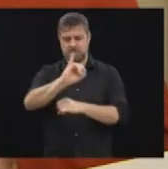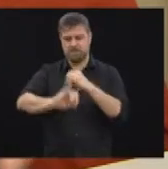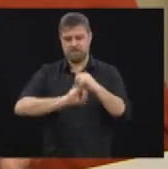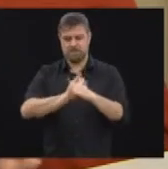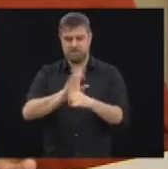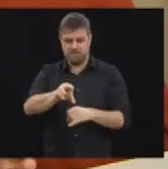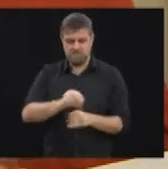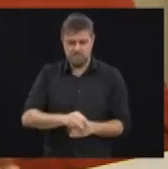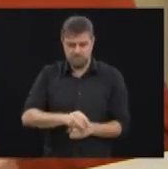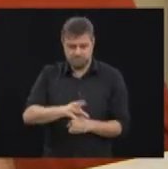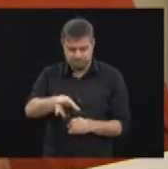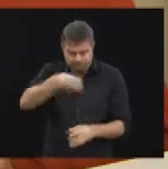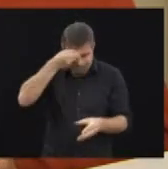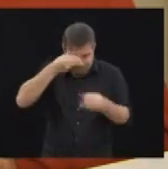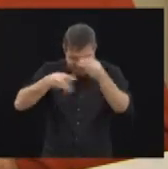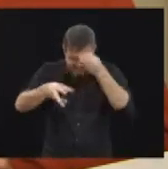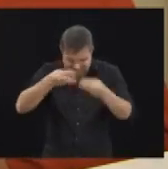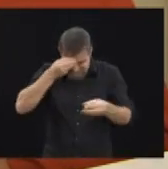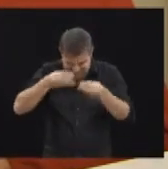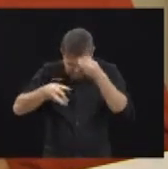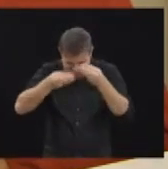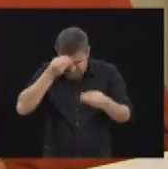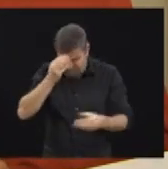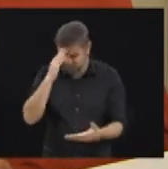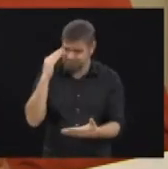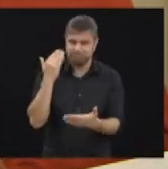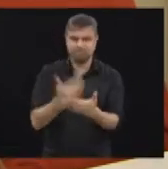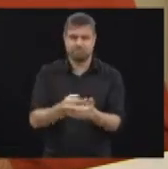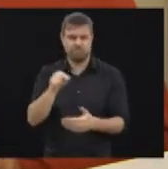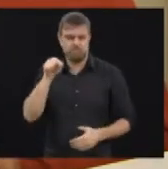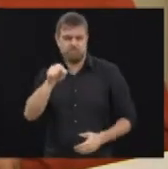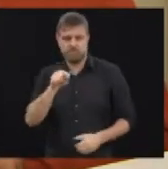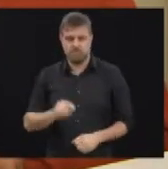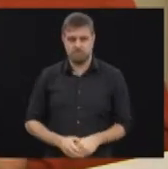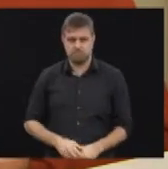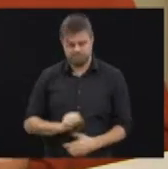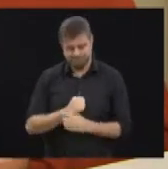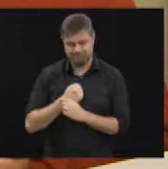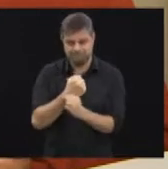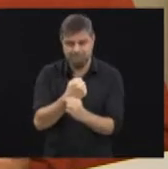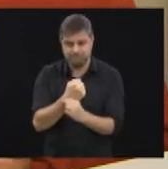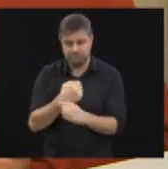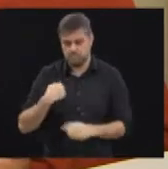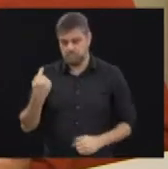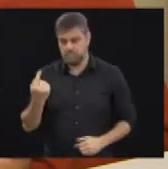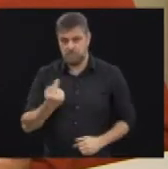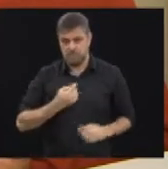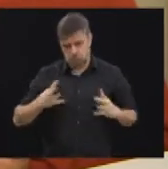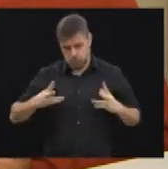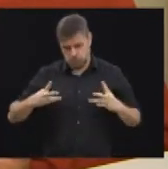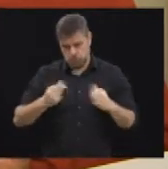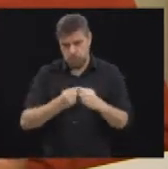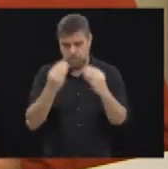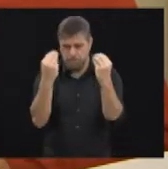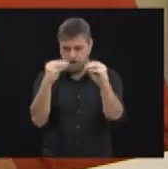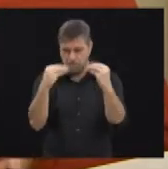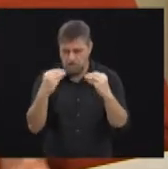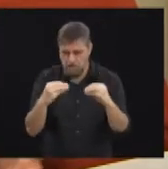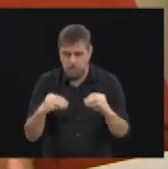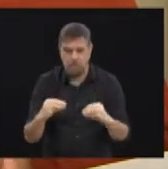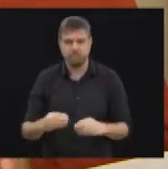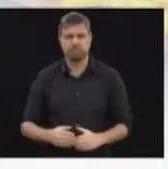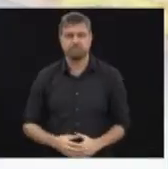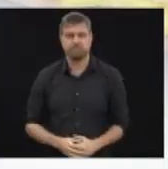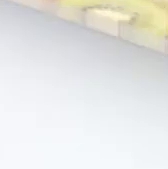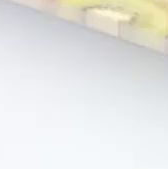Então, ali para mim é a fonte de conhecimento que eu acho que é mais confiável, né? E mais garantida, que você vai abranger todas